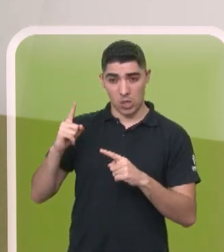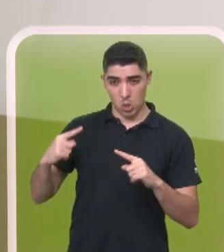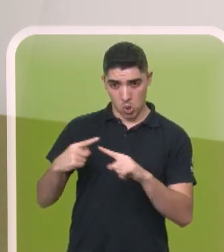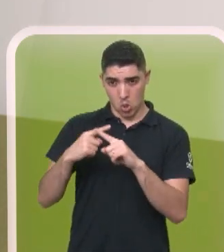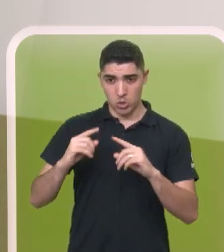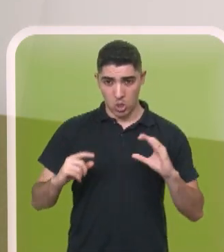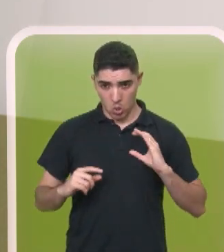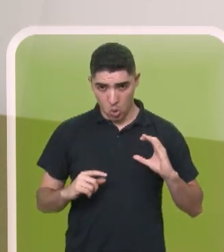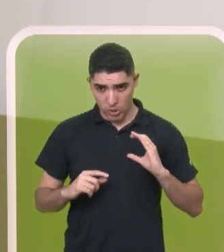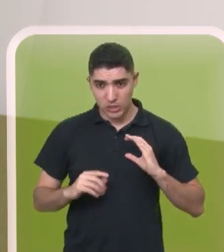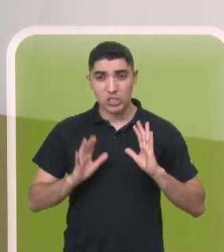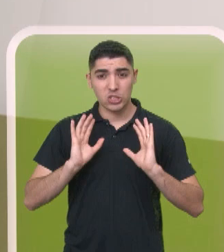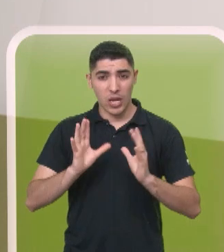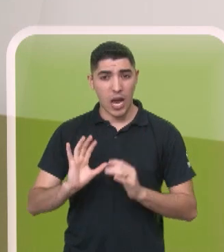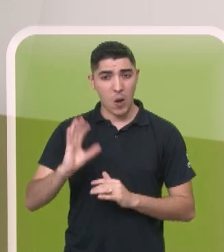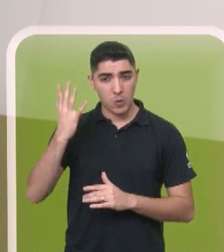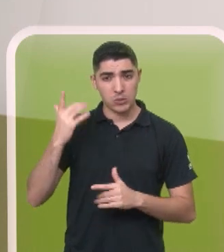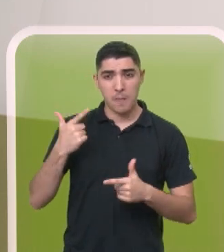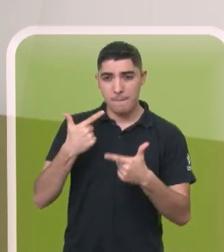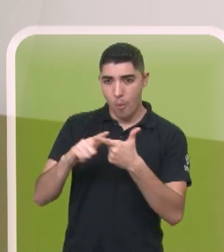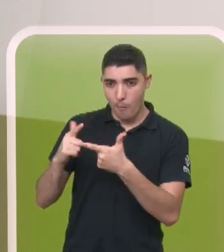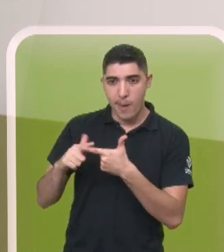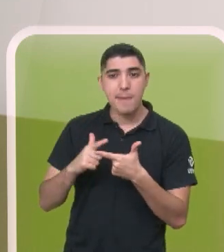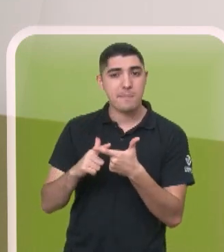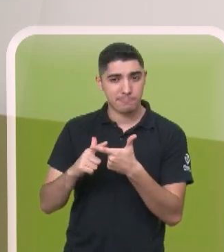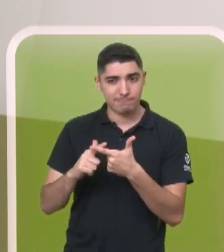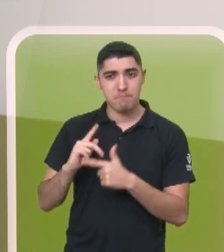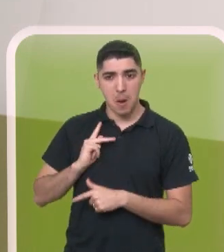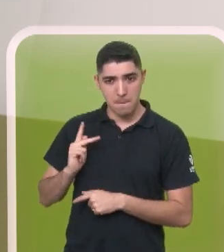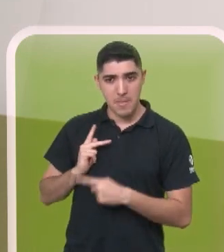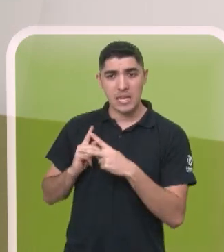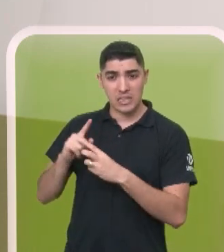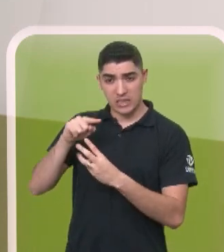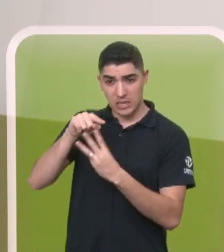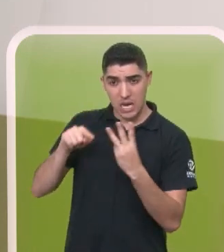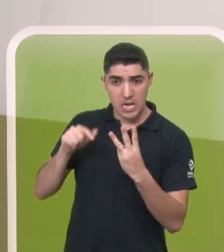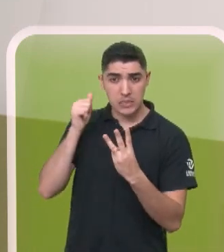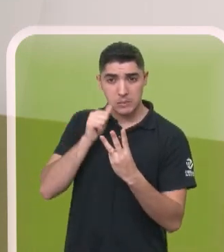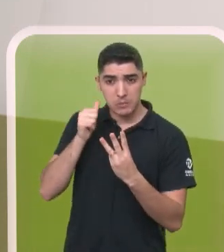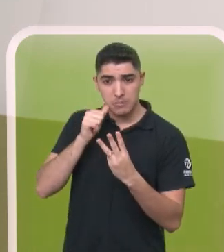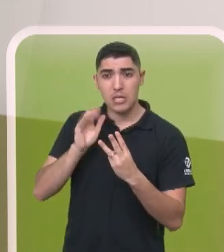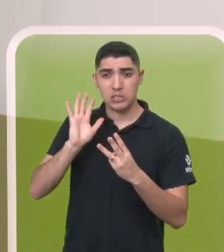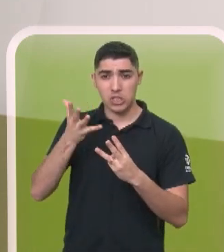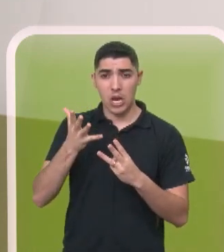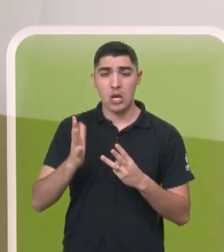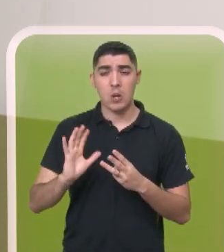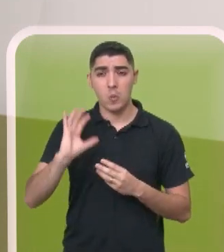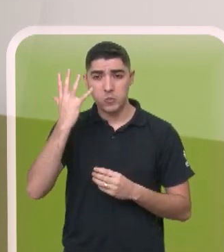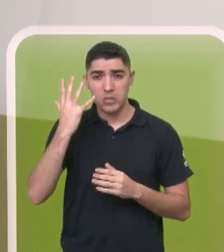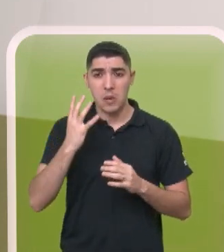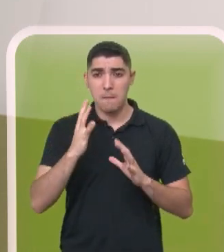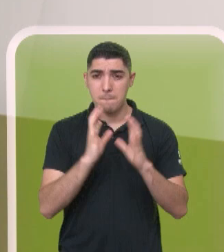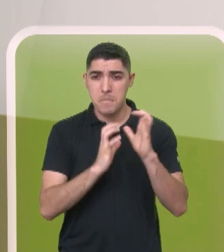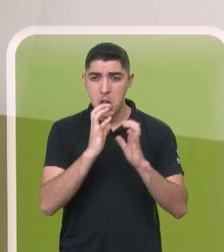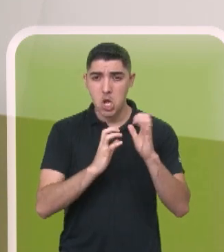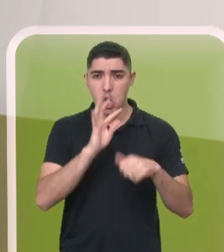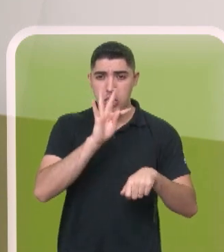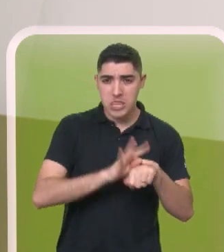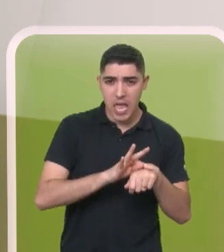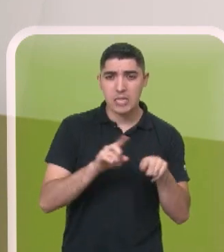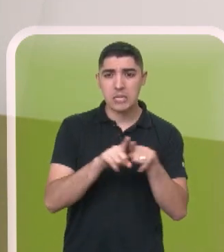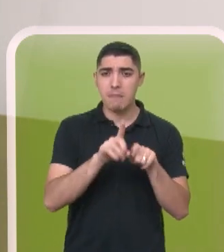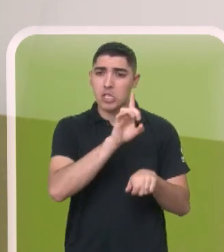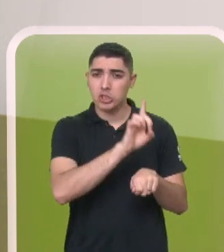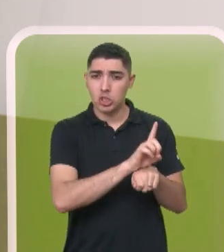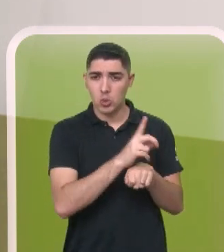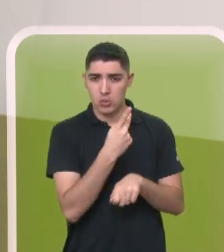de bastidores ali. Três jogadoras acabaram brigando, talvez com o técnico, com a diretoria, enfim. A gente não sabe como